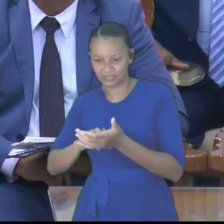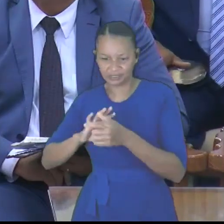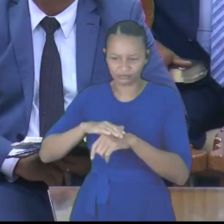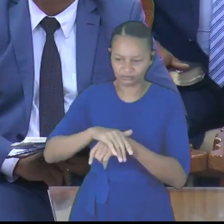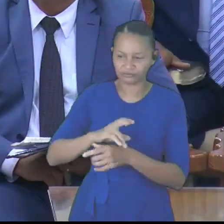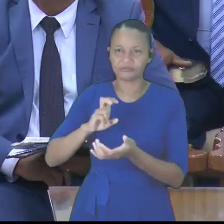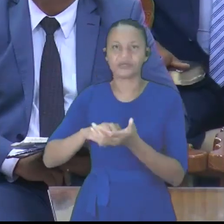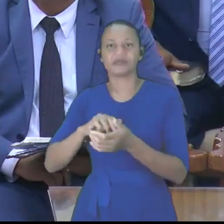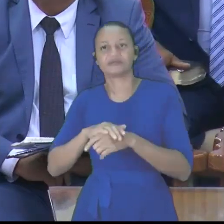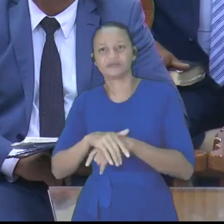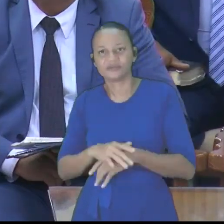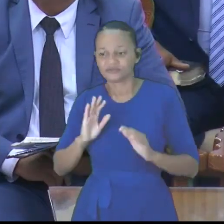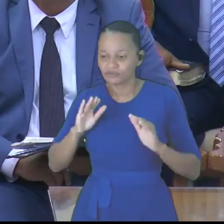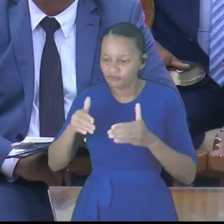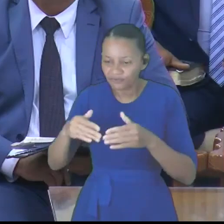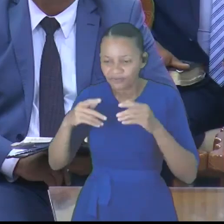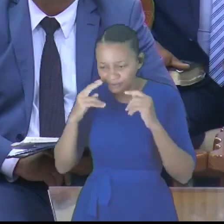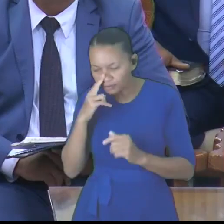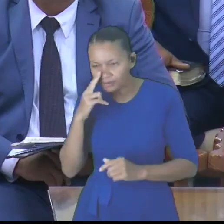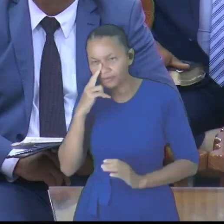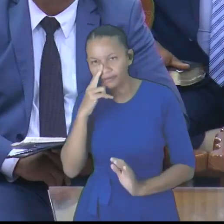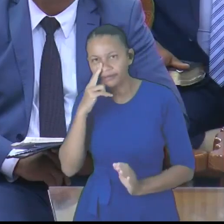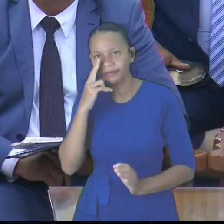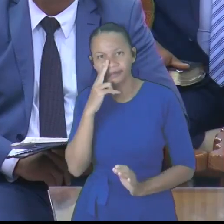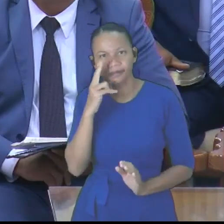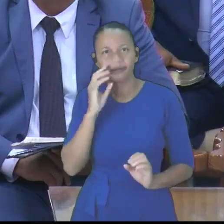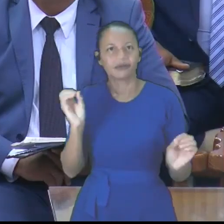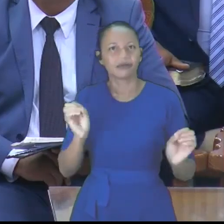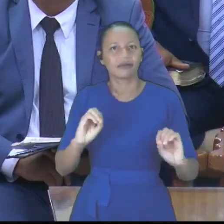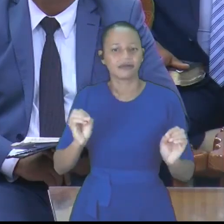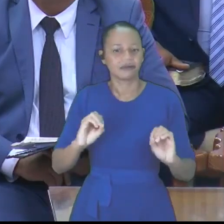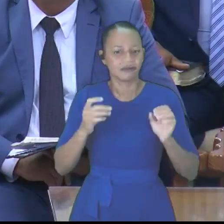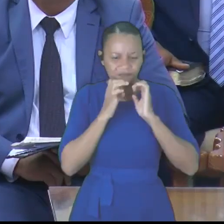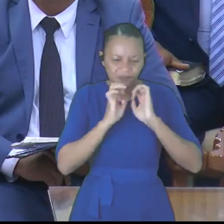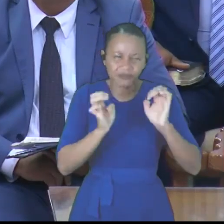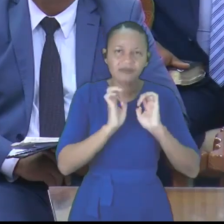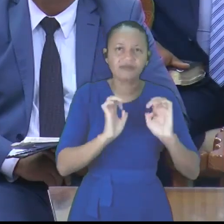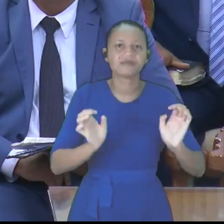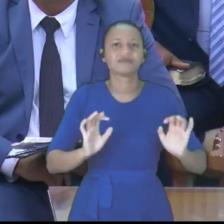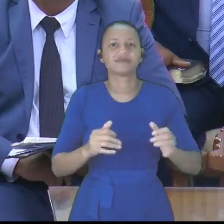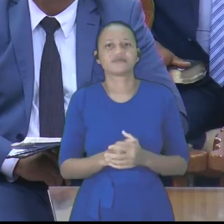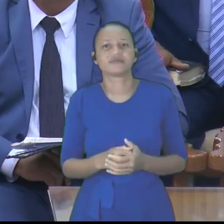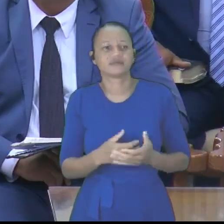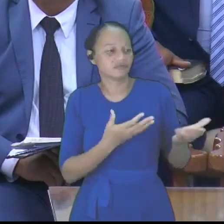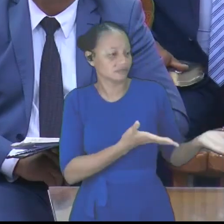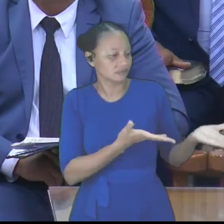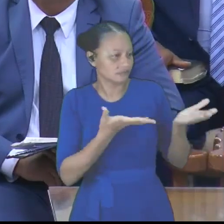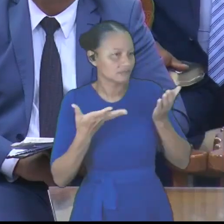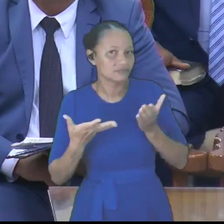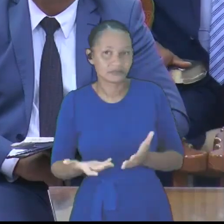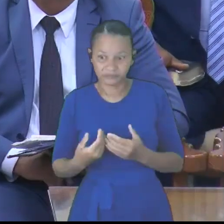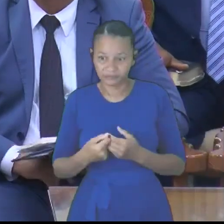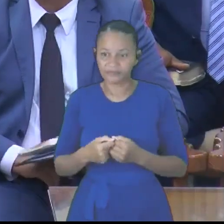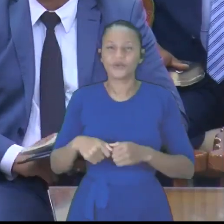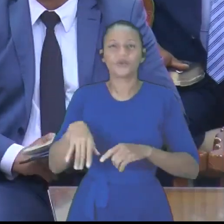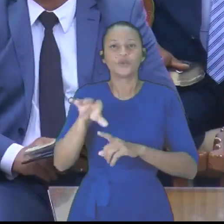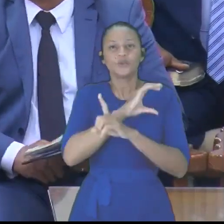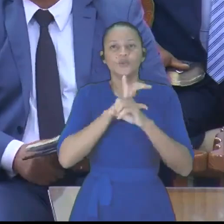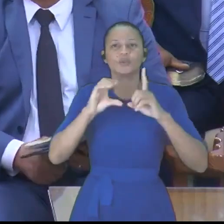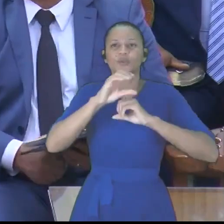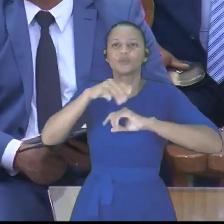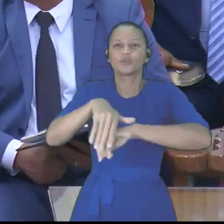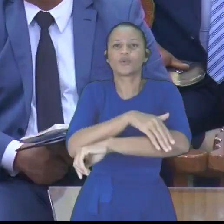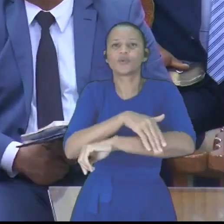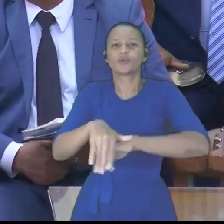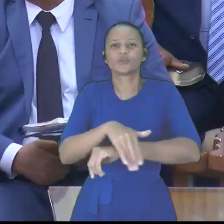crente. Só prega para crente. Não tem mais uma mensagem evangelística. Às vezes a gente até convida alguém para pregar numa cruzada.